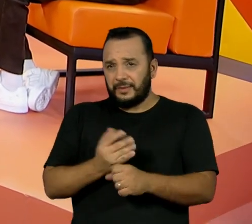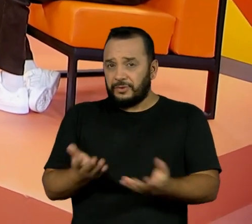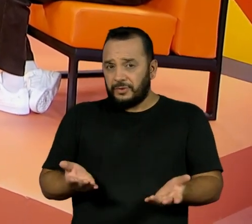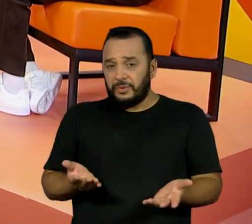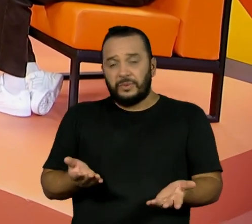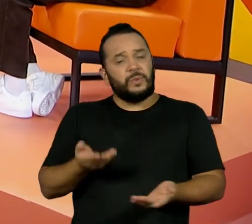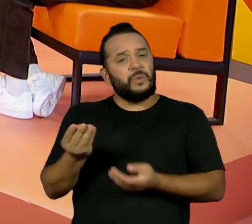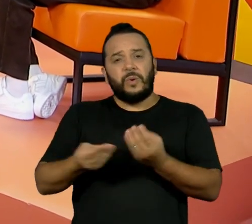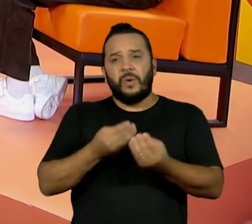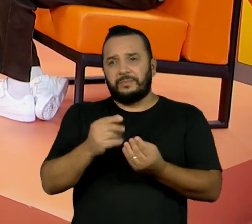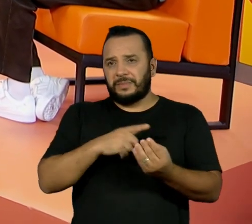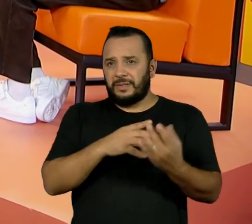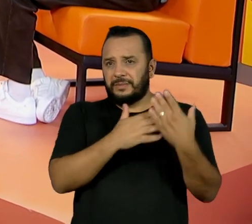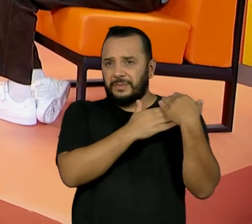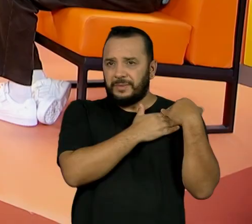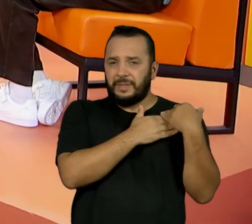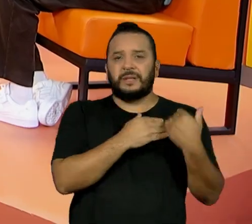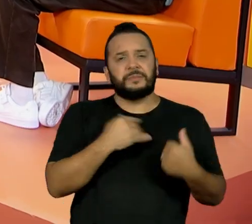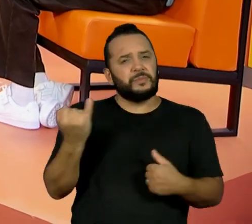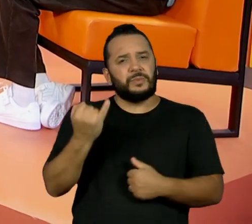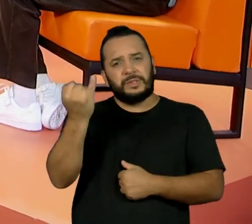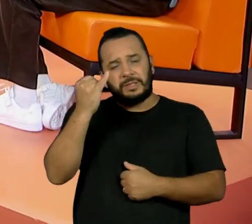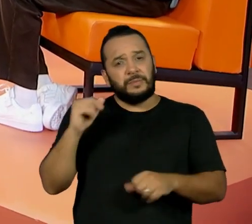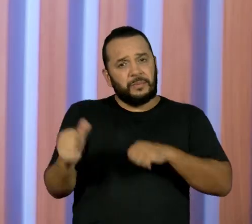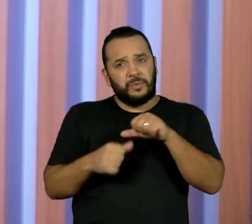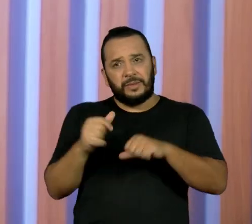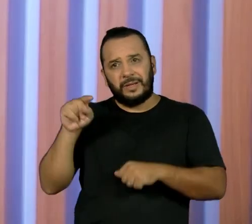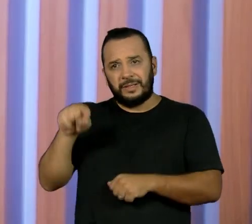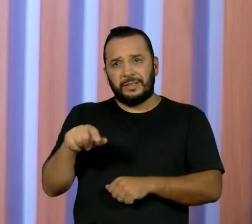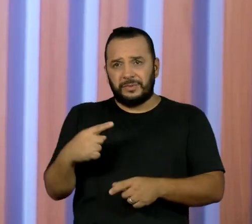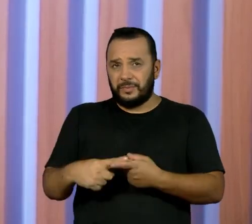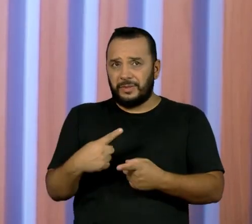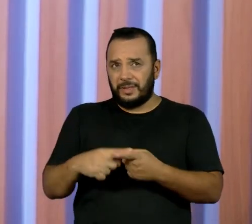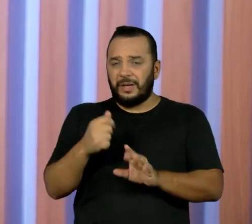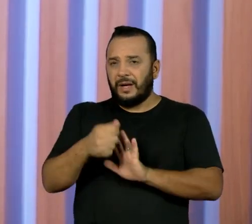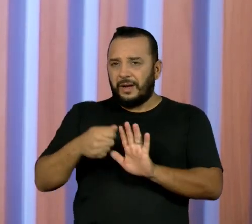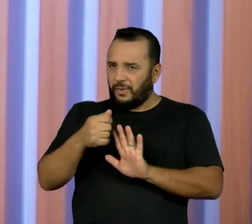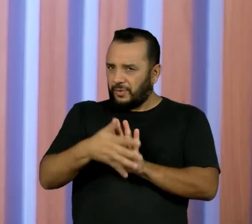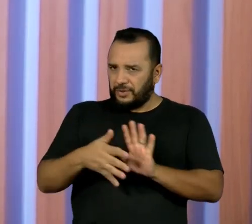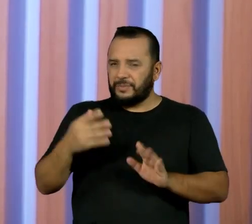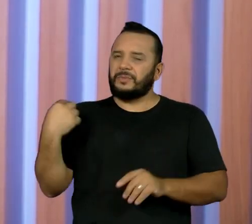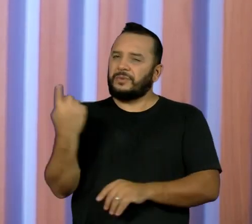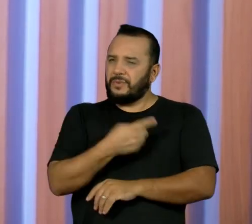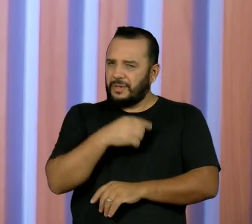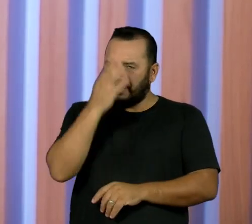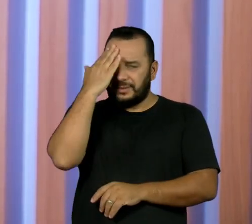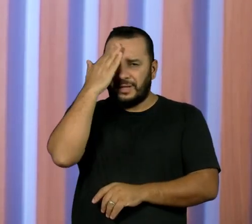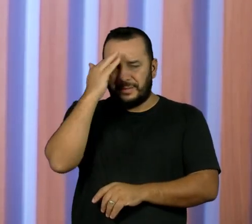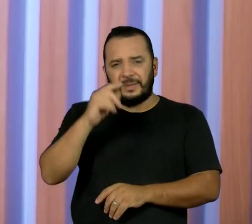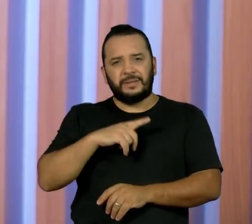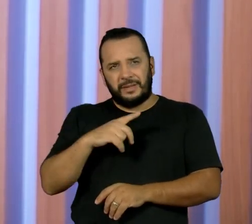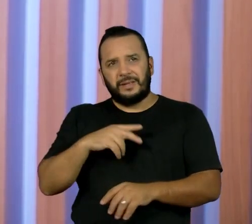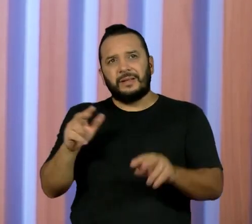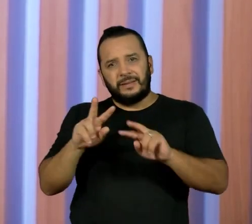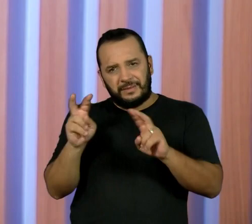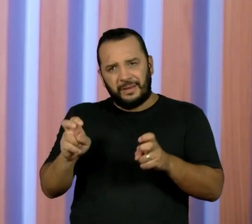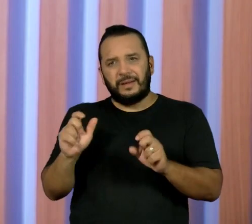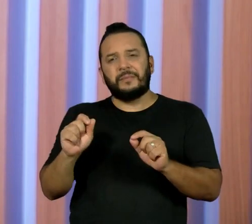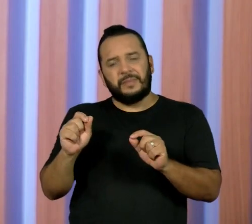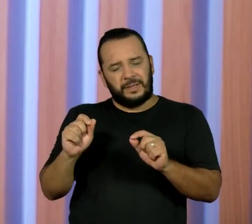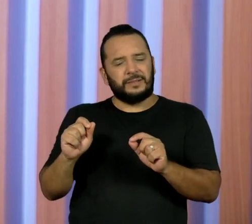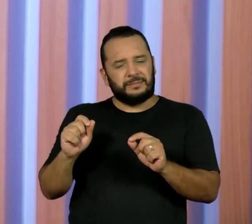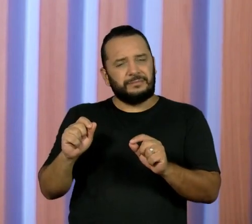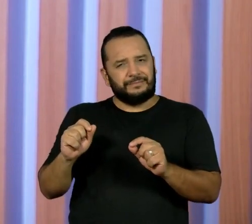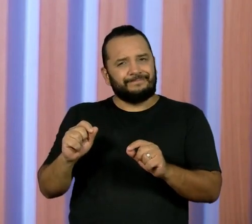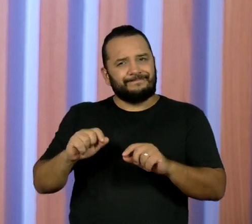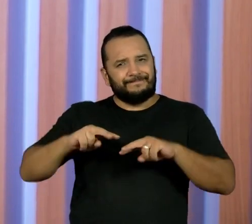papel importante também para mudar um pouco esse cenário. Porque o algoritmo, né, nós já entendemos que existem muitas questões profundas sobre isso, mas o algoritmo é um